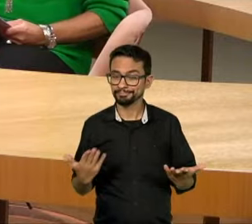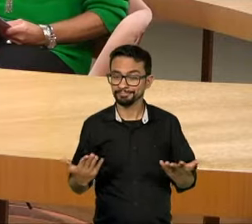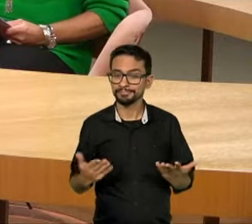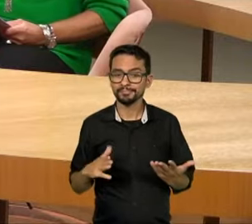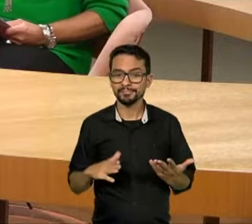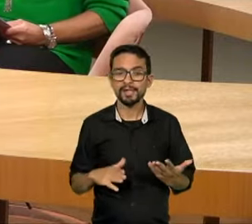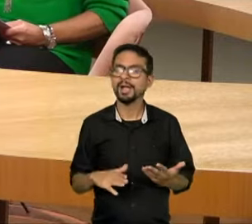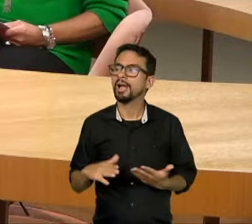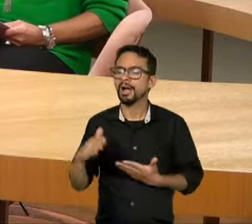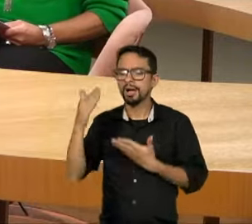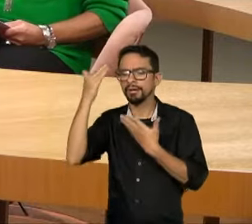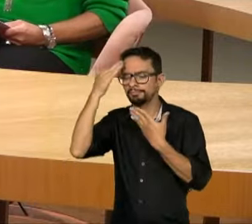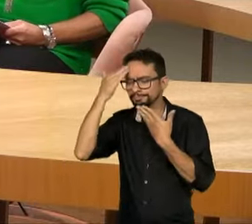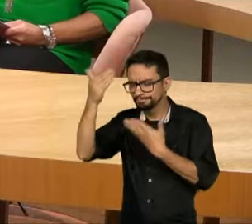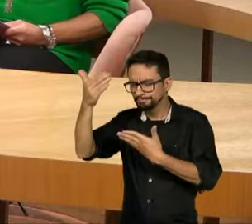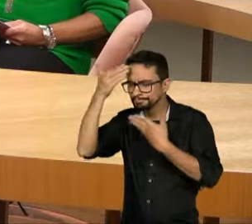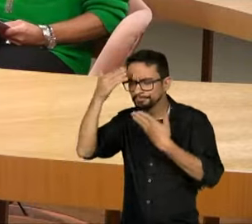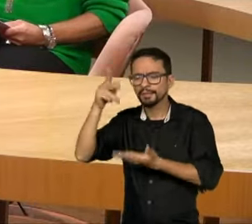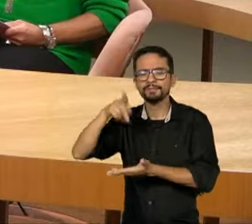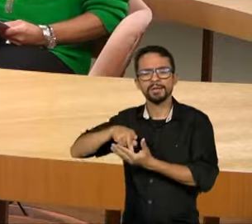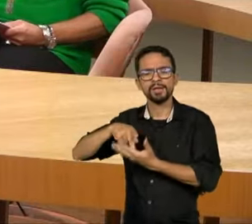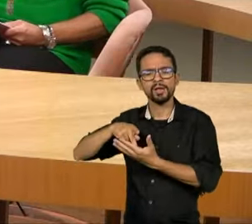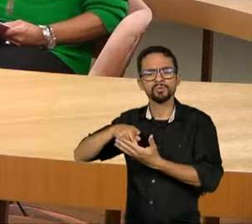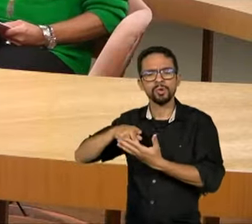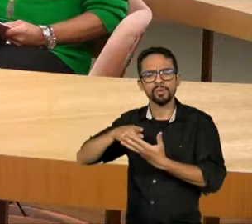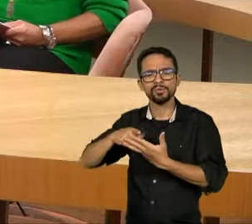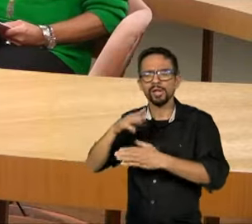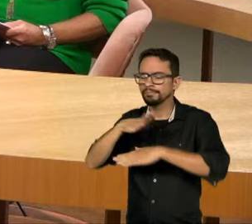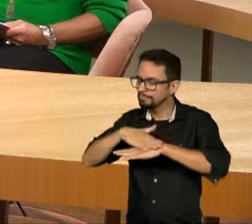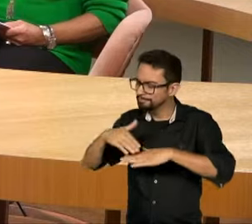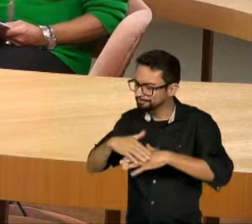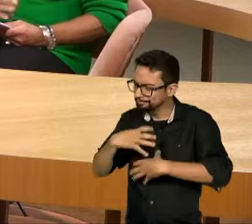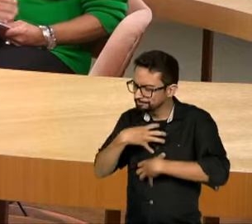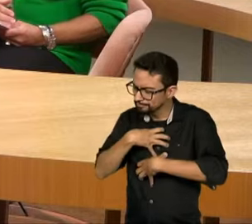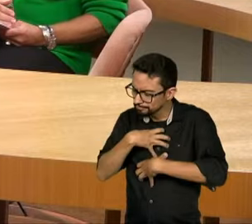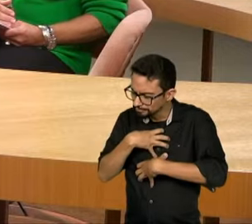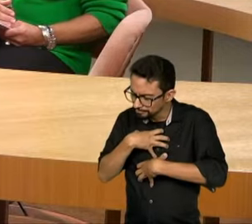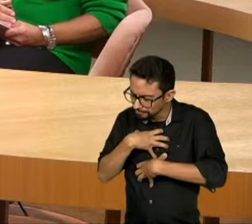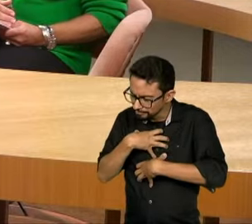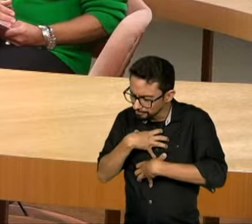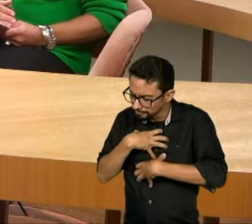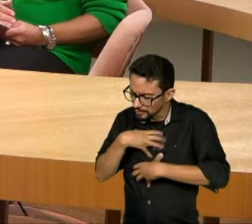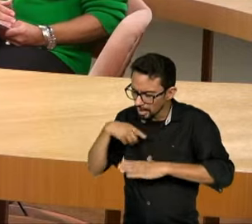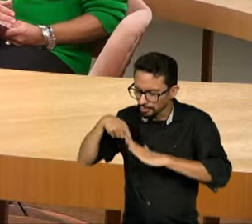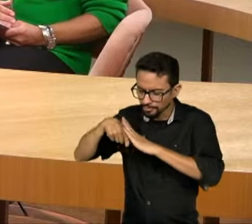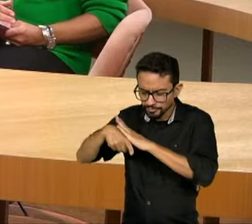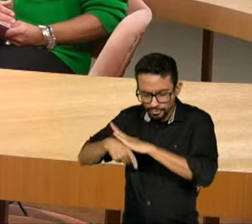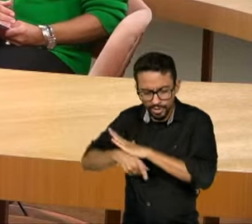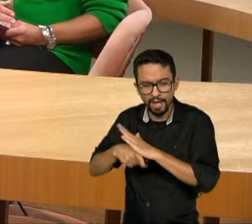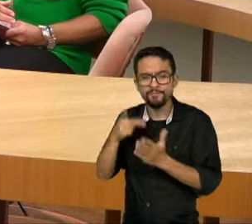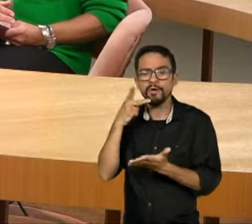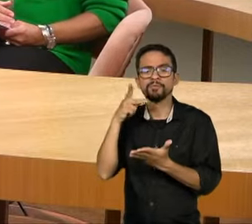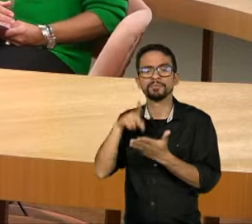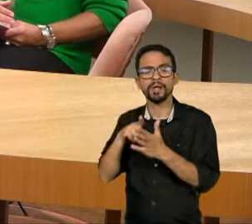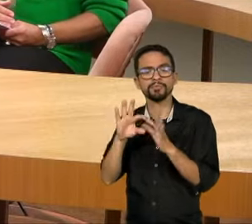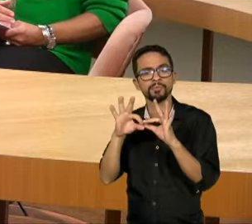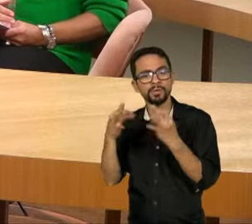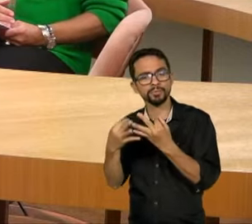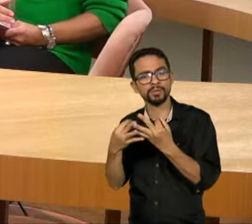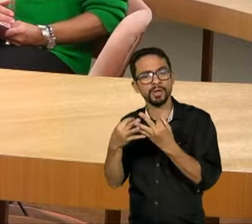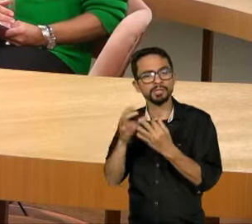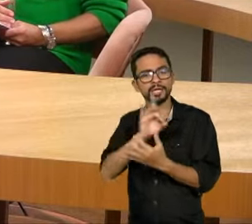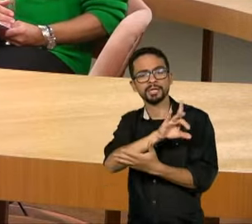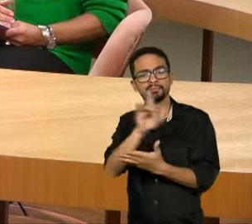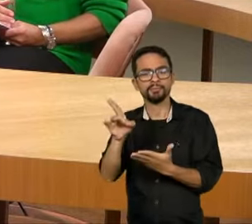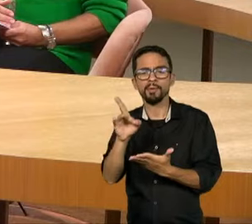obrigada. Eu que agradeço. Eu queria até aproveitar agora, a gente deixar aqui todo o meu carinho, meus sentimentos mais profundos e sinceros às famílias que perderam